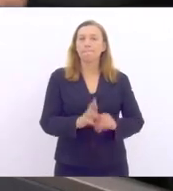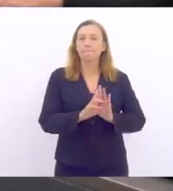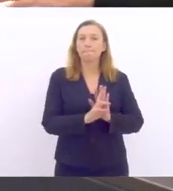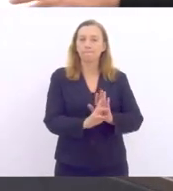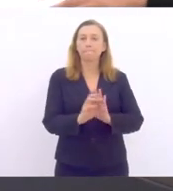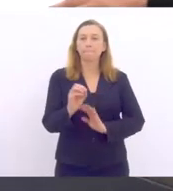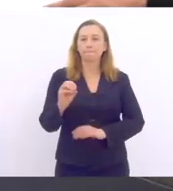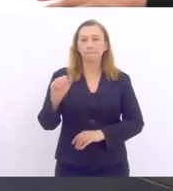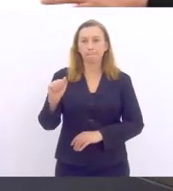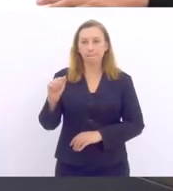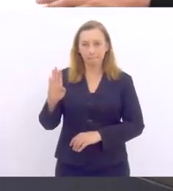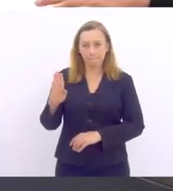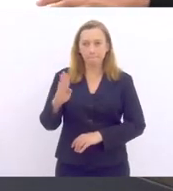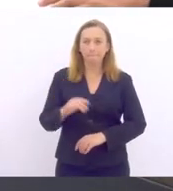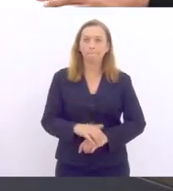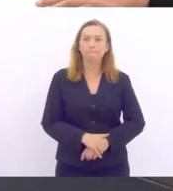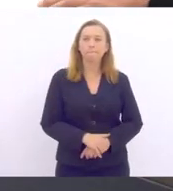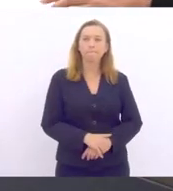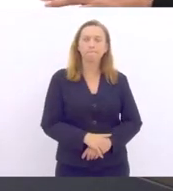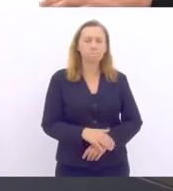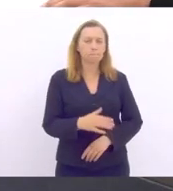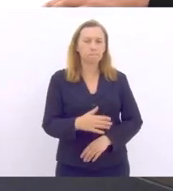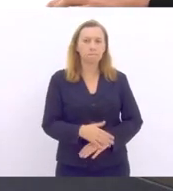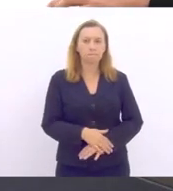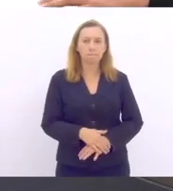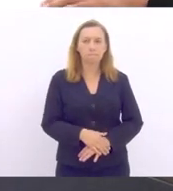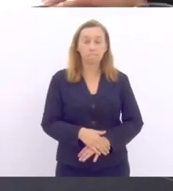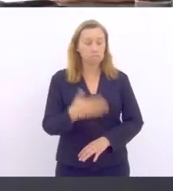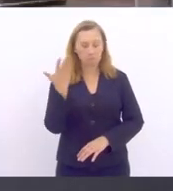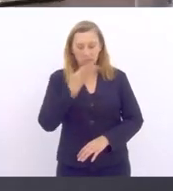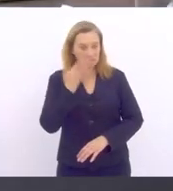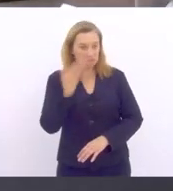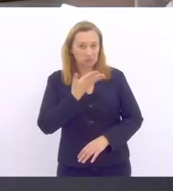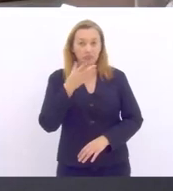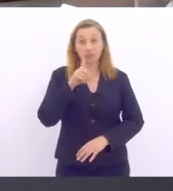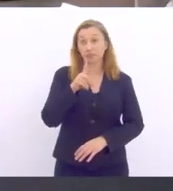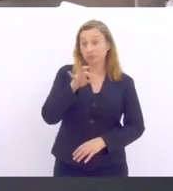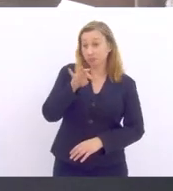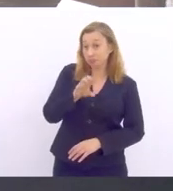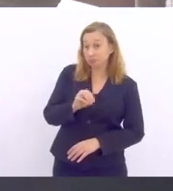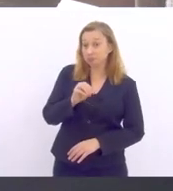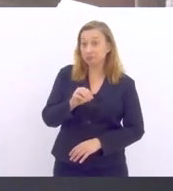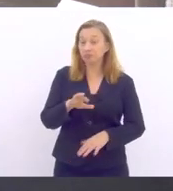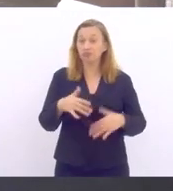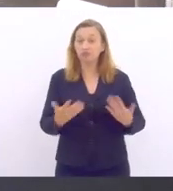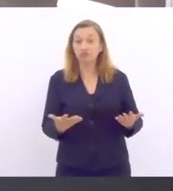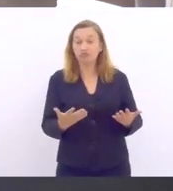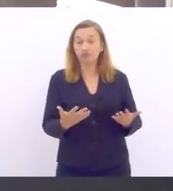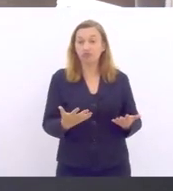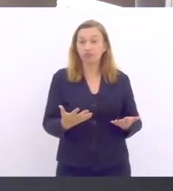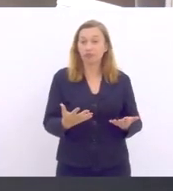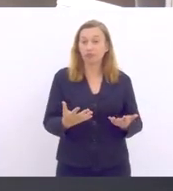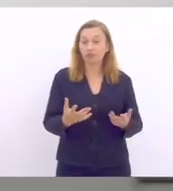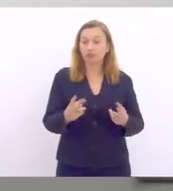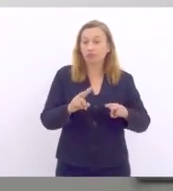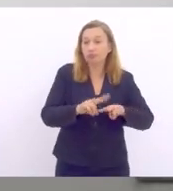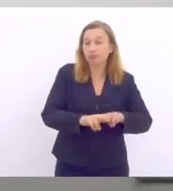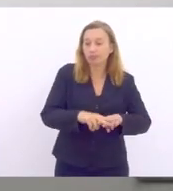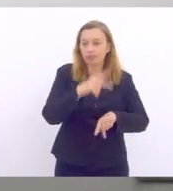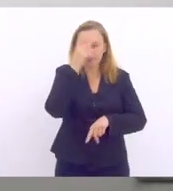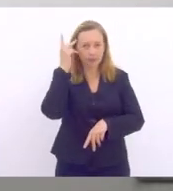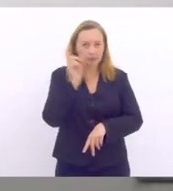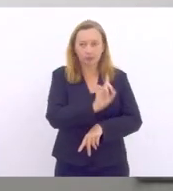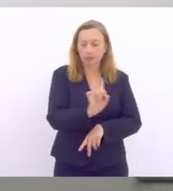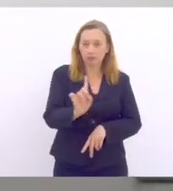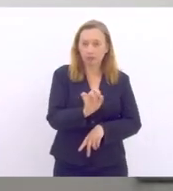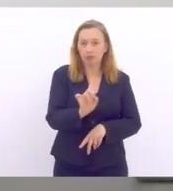OAB, eu não vejo esse dispositivo como uma tentativa de mordaça nas torcidas.